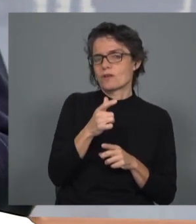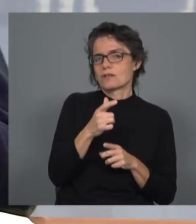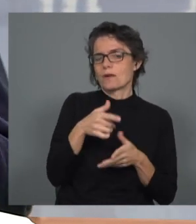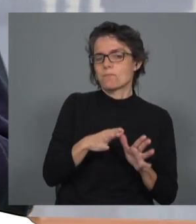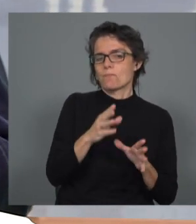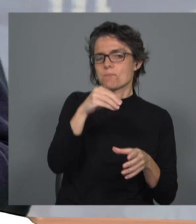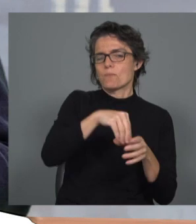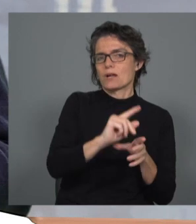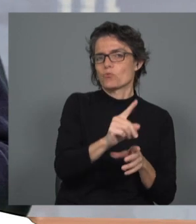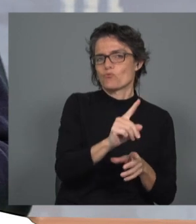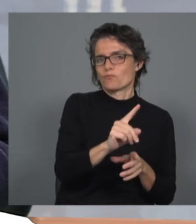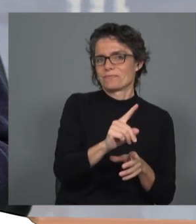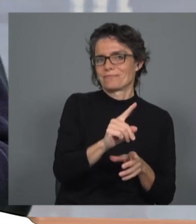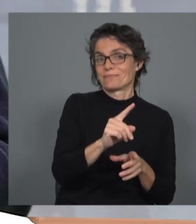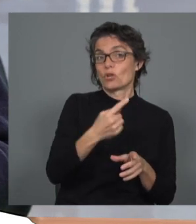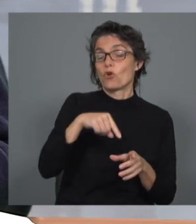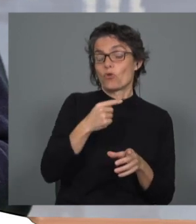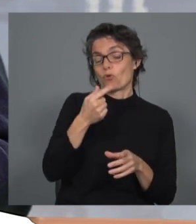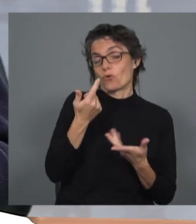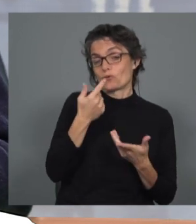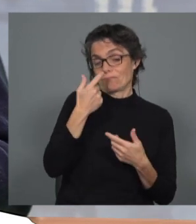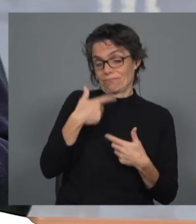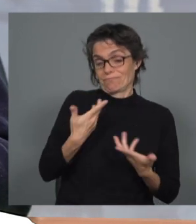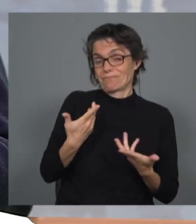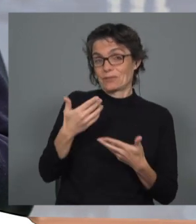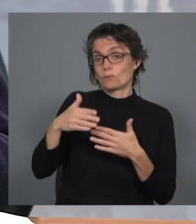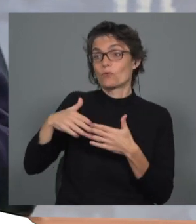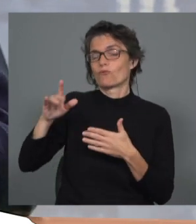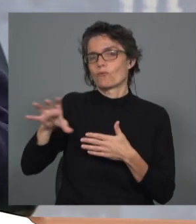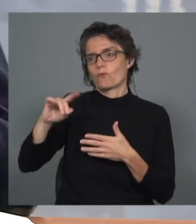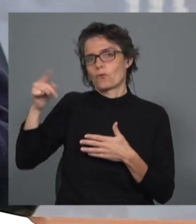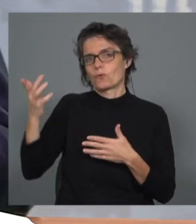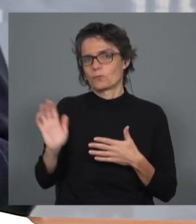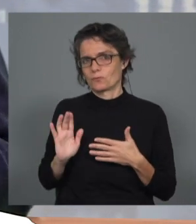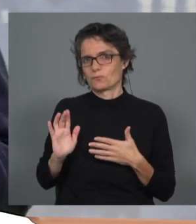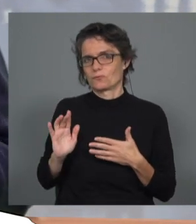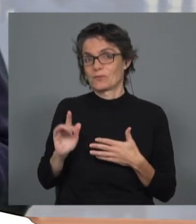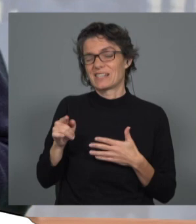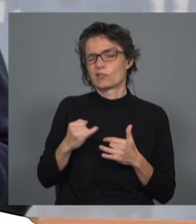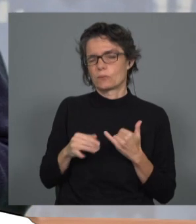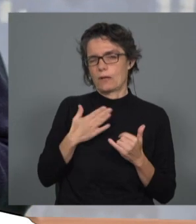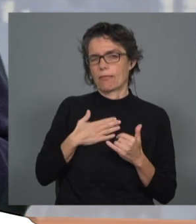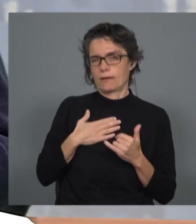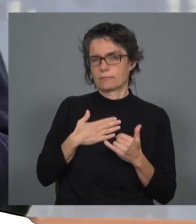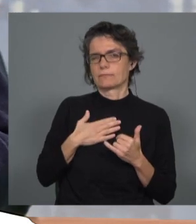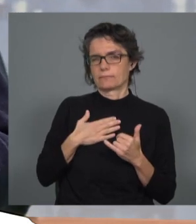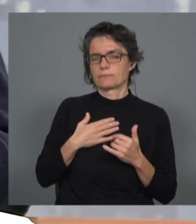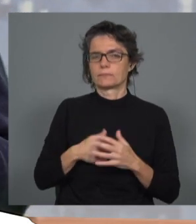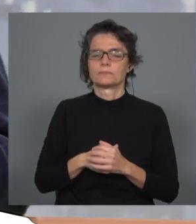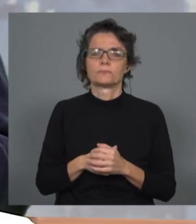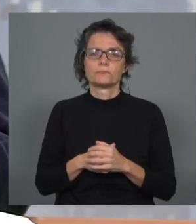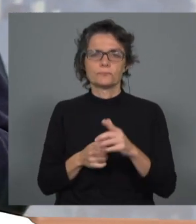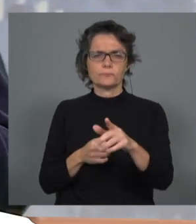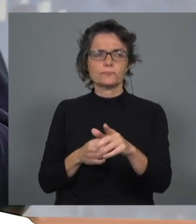países... Mas isso retira ao missionário essa capacidade de denúncia dos direitos humanos? Quando não são salvaguardados? Refreia um pouco, porque é